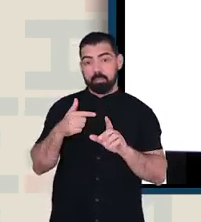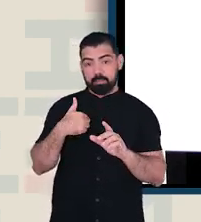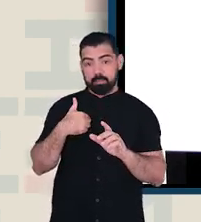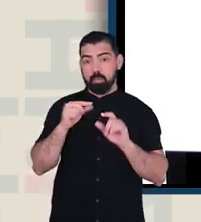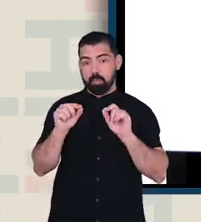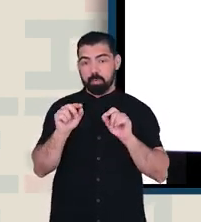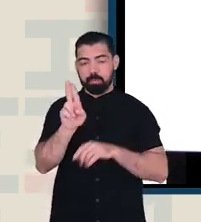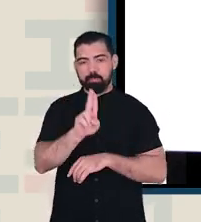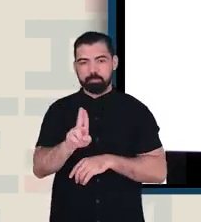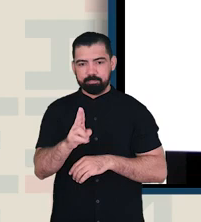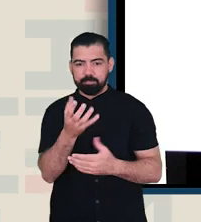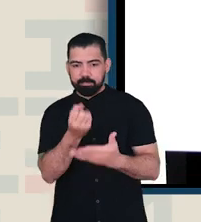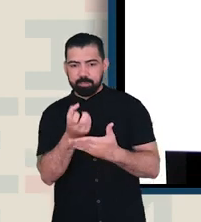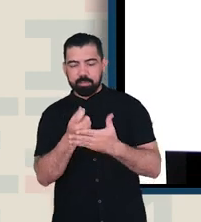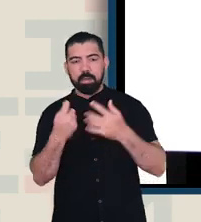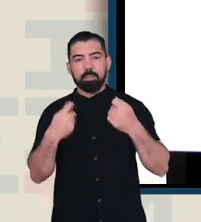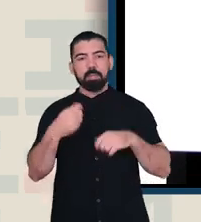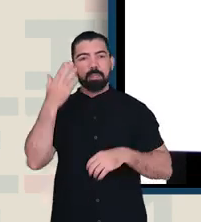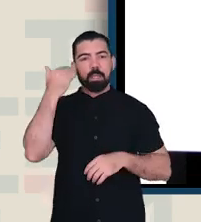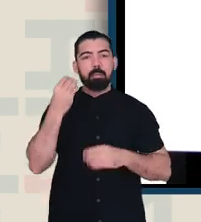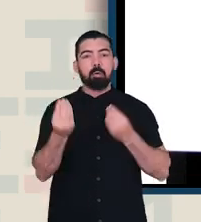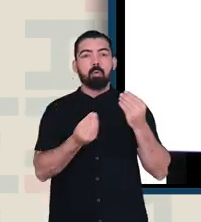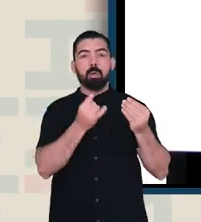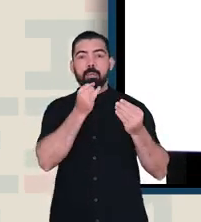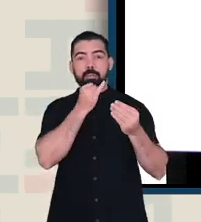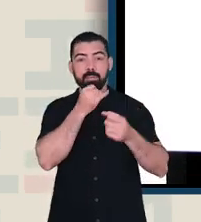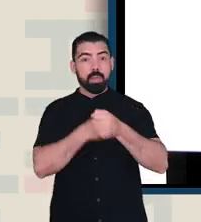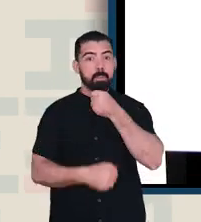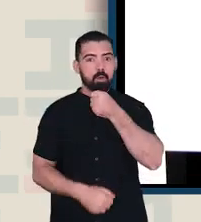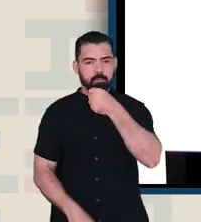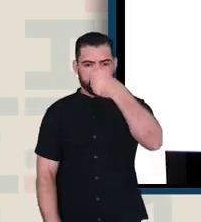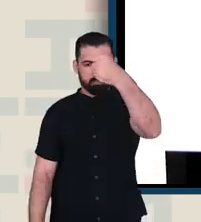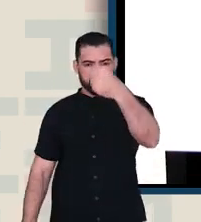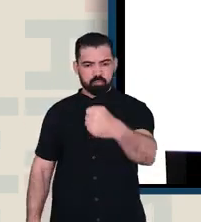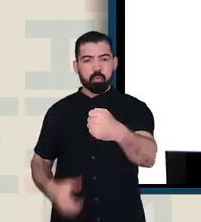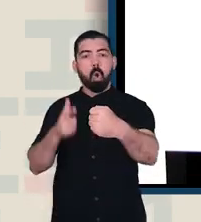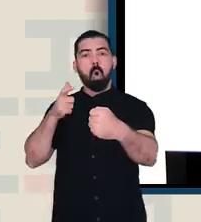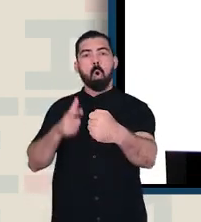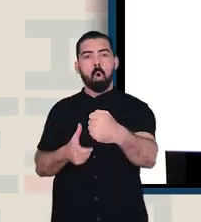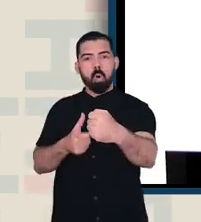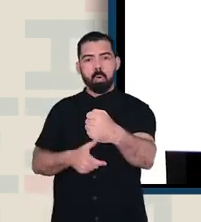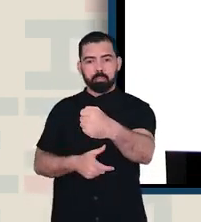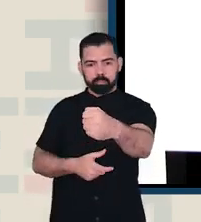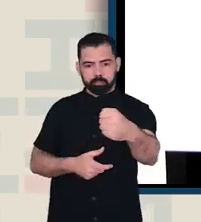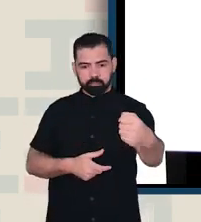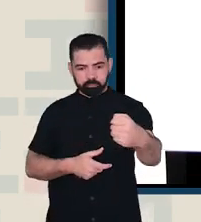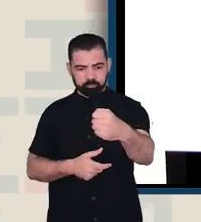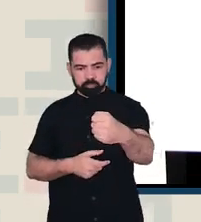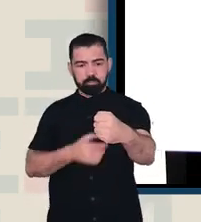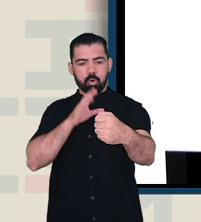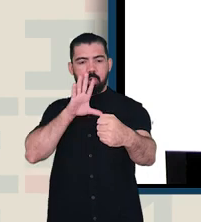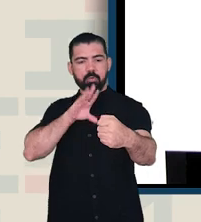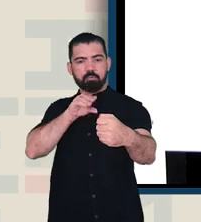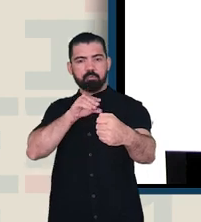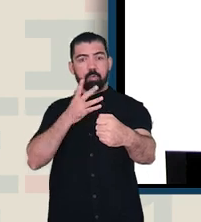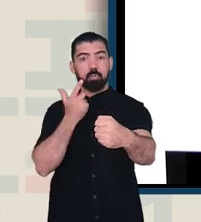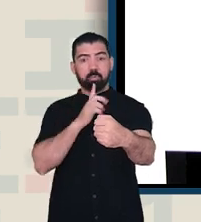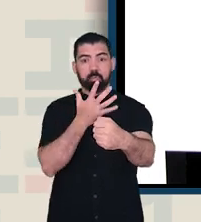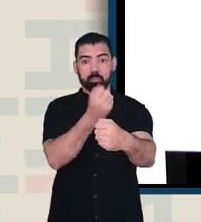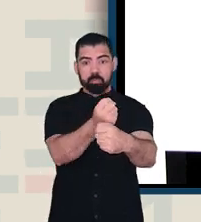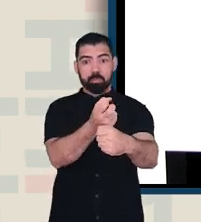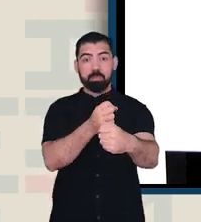posicionar o microfone. Isso é importante porque de um corpo sonoro que for um instrumento musical ou